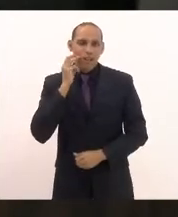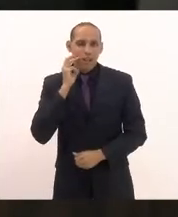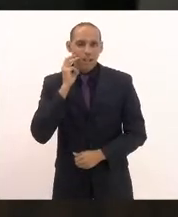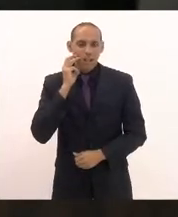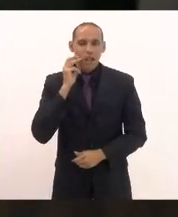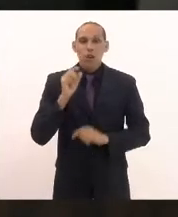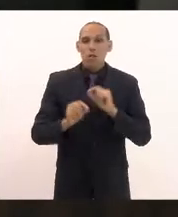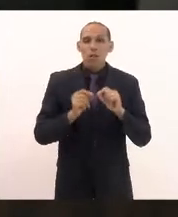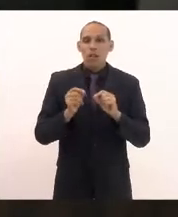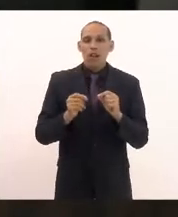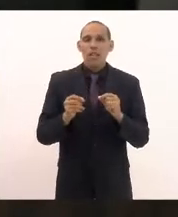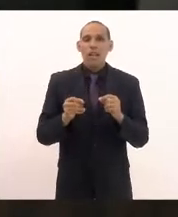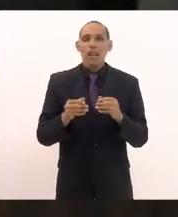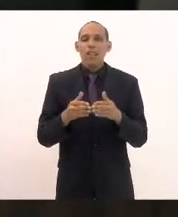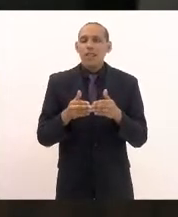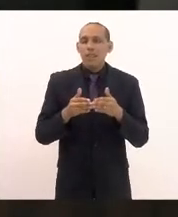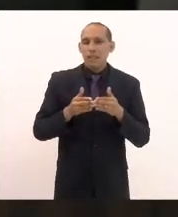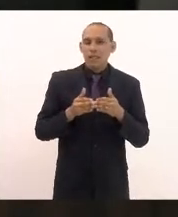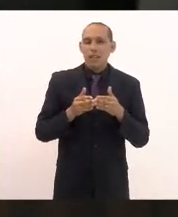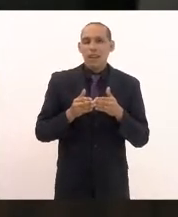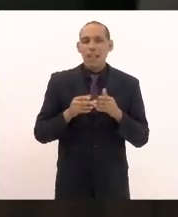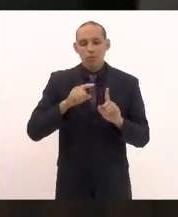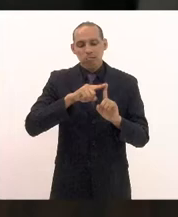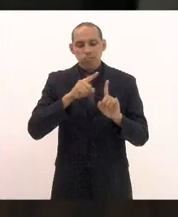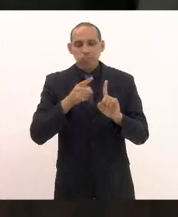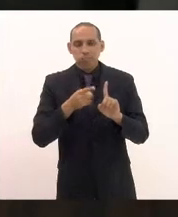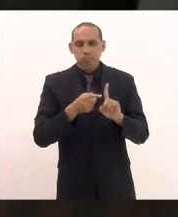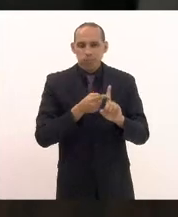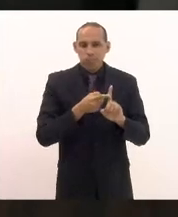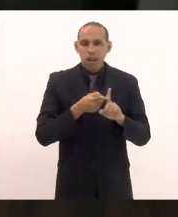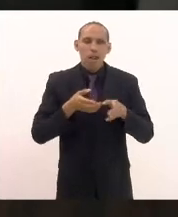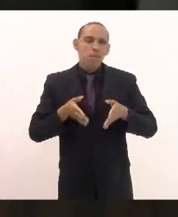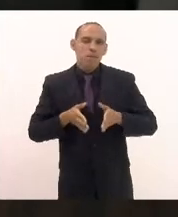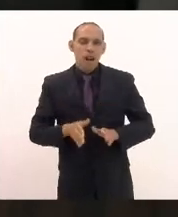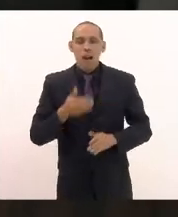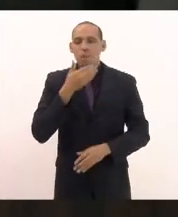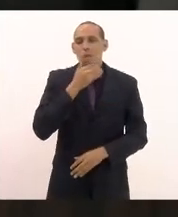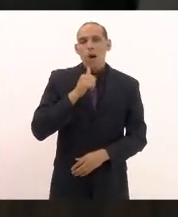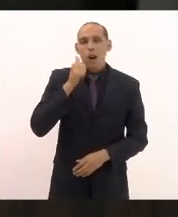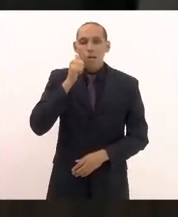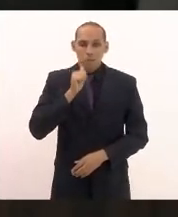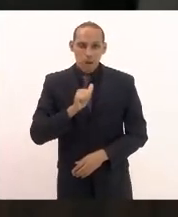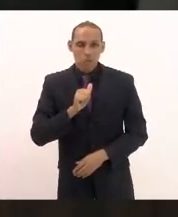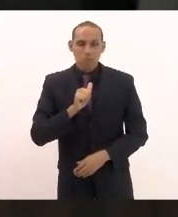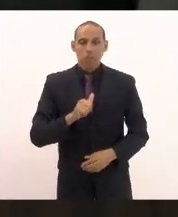sobre as licenças à gestante maternidade e paternidade